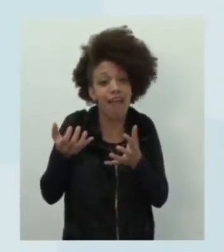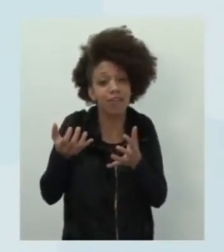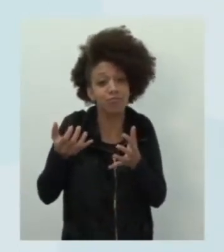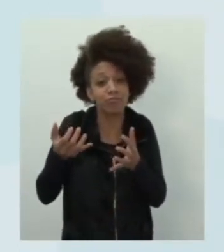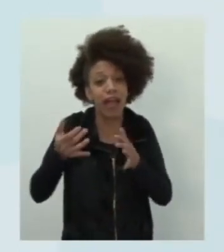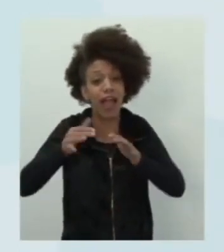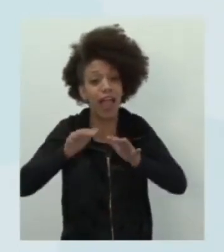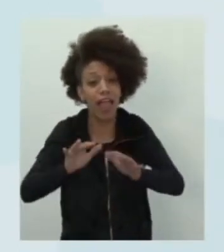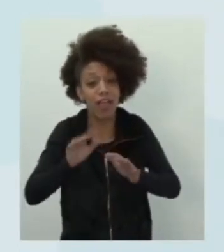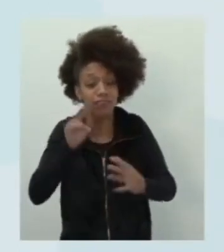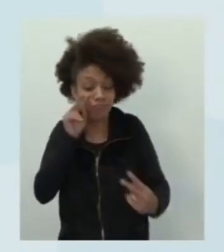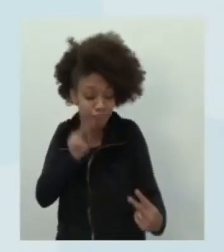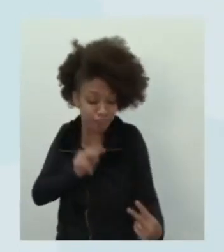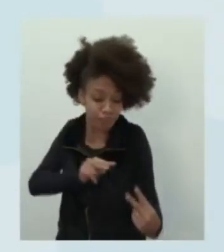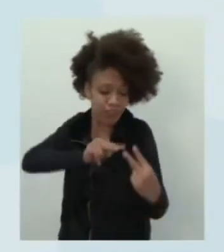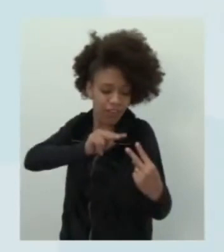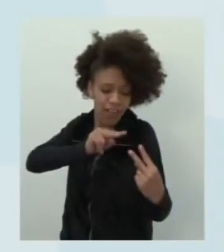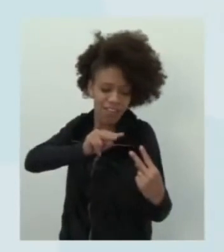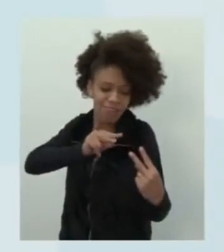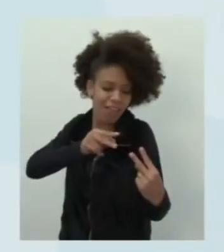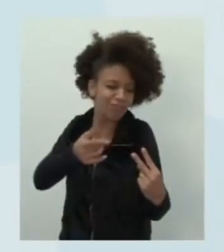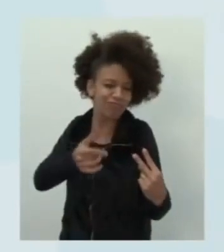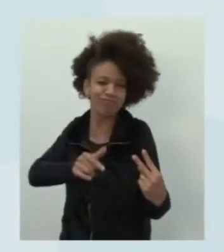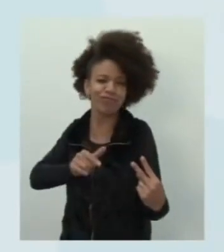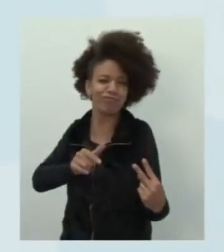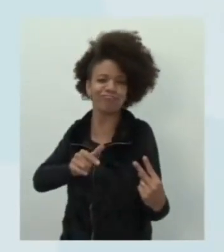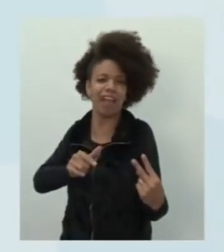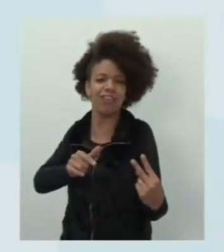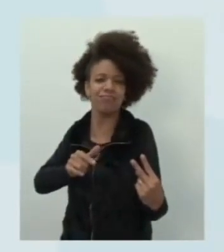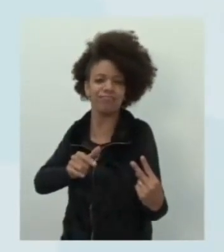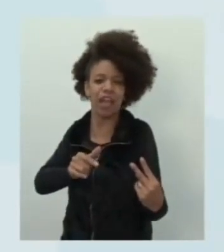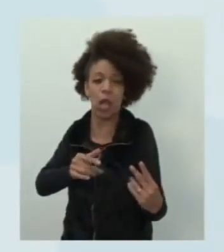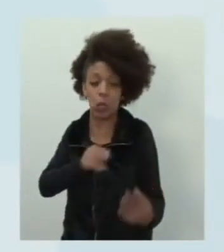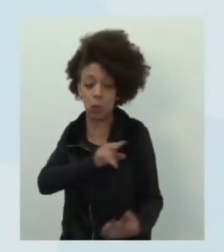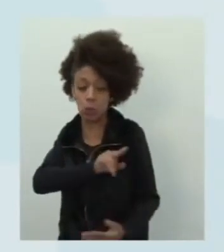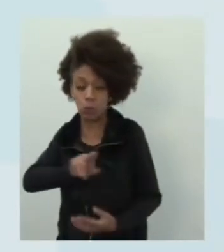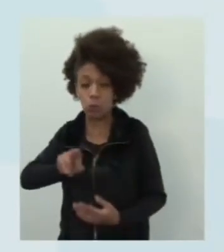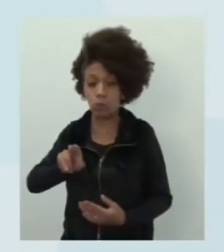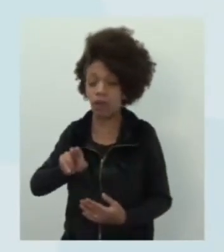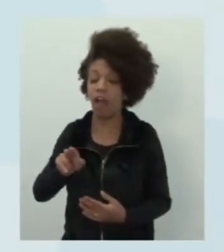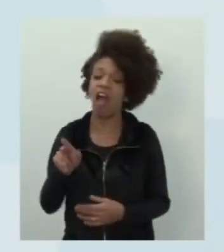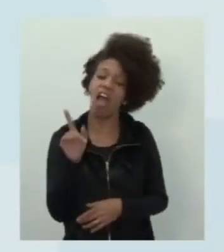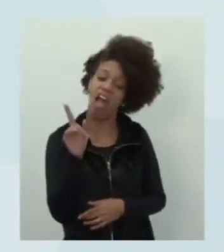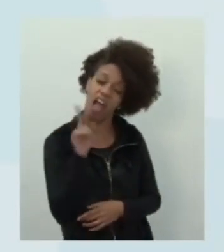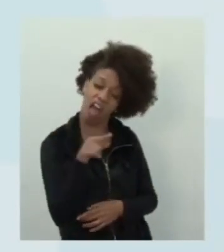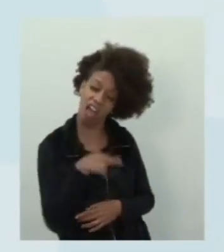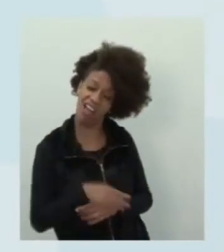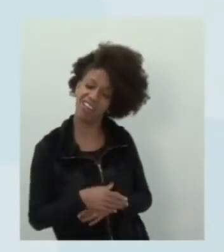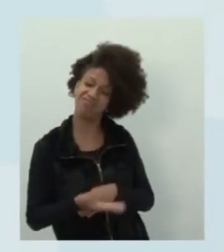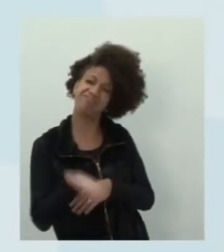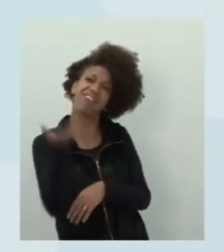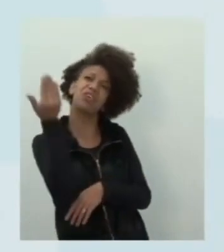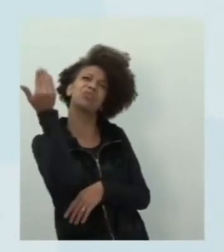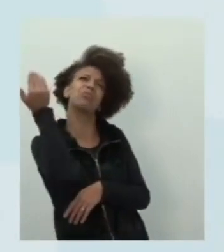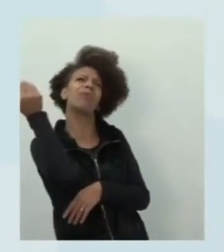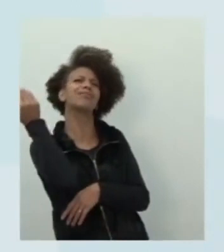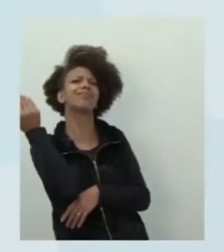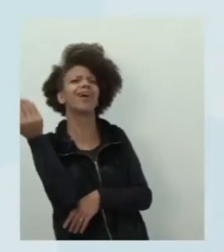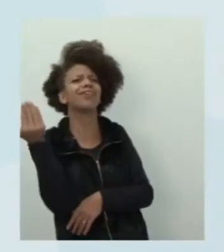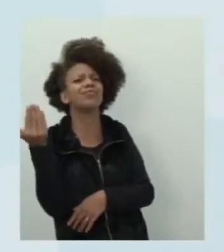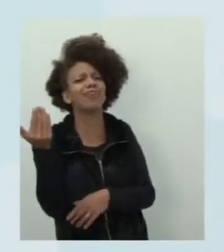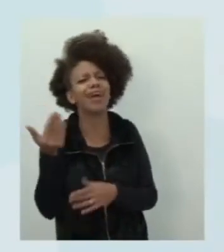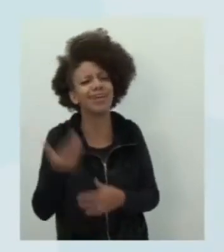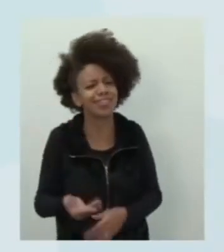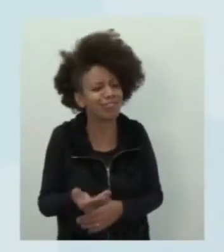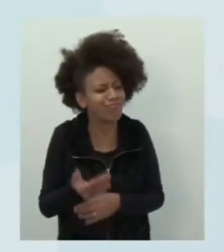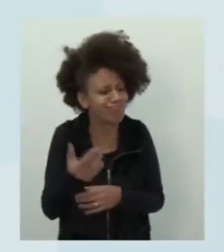vi em saia, mal dia me levantei que vós então não vi feia. Minha senhor, desde aquele dia me foi a mim muito mal